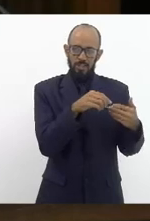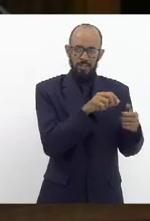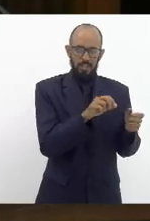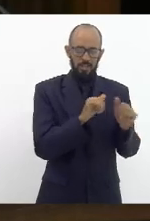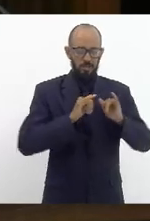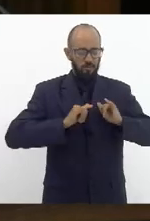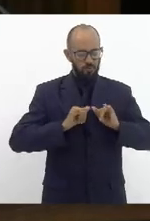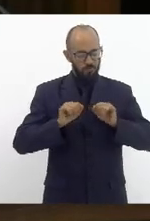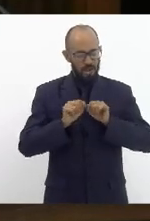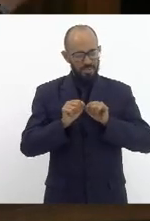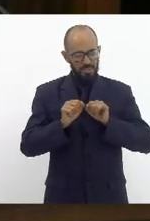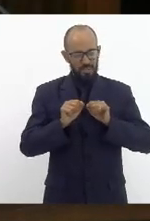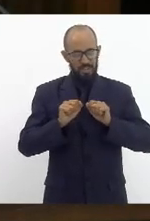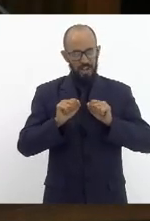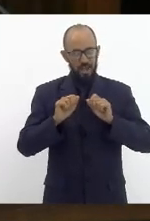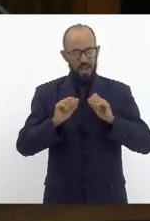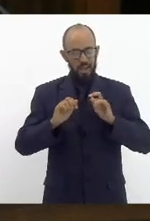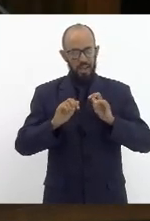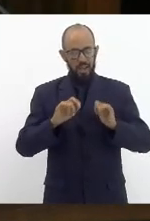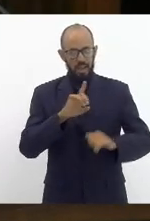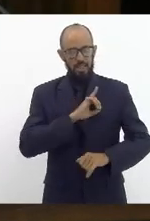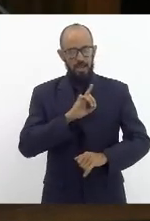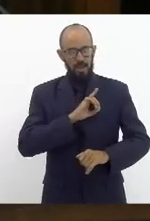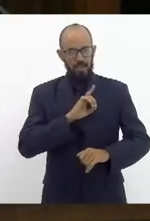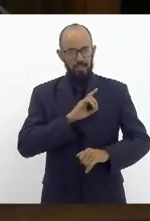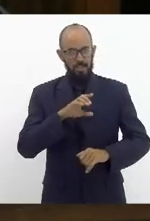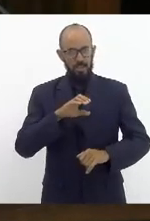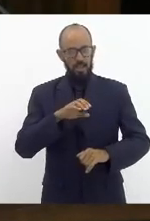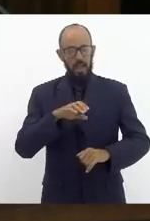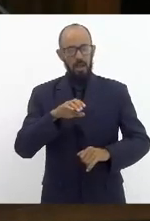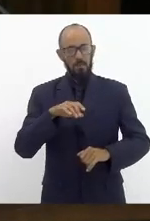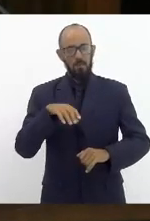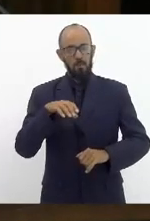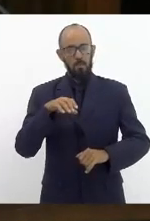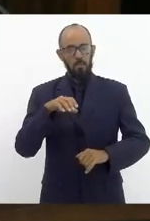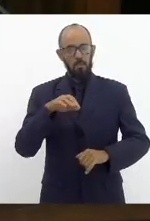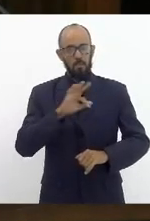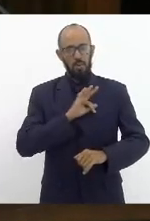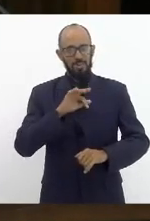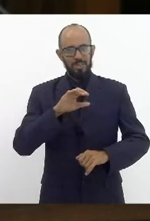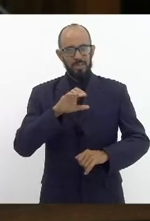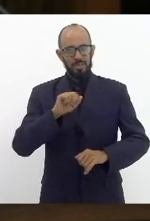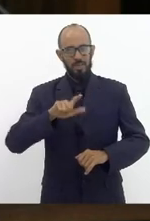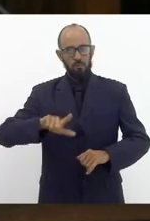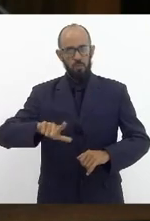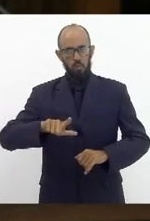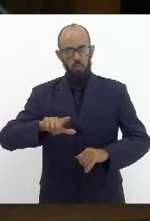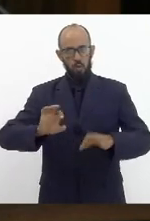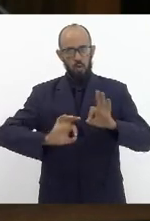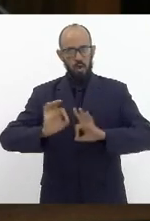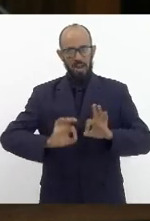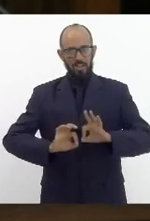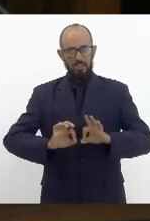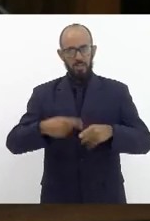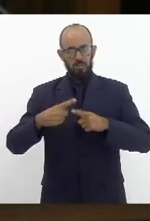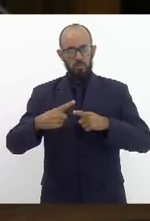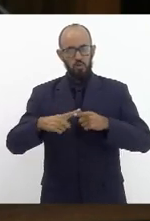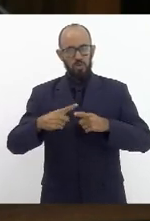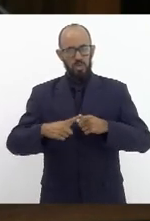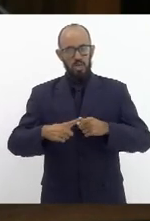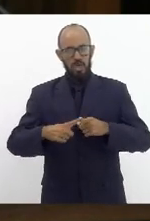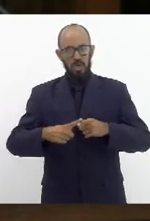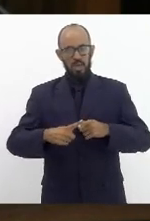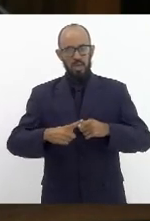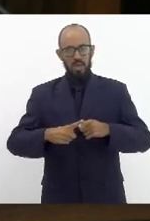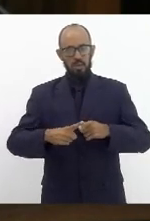seguinte tarefa, será o TAF da Academia da Polícia Civil. Se organizem, porque muito